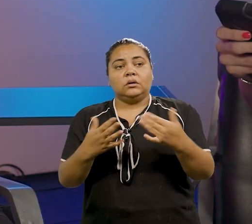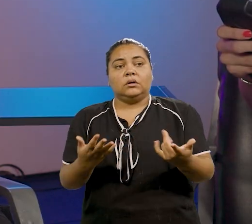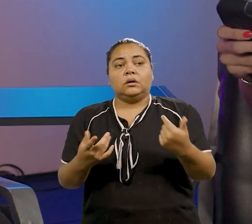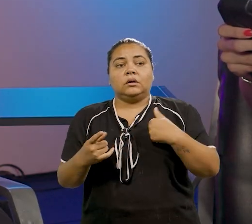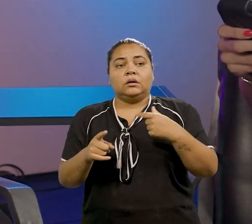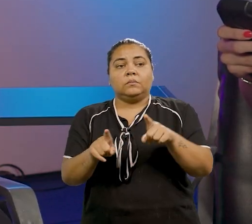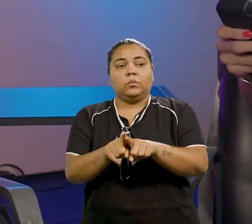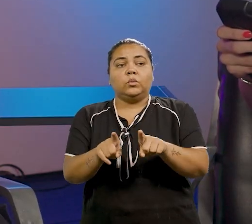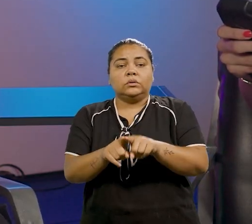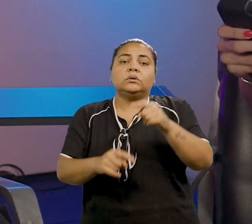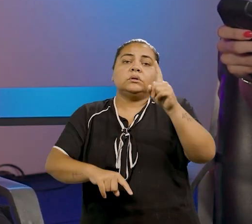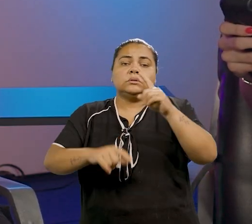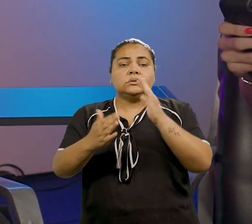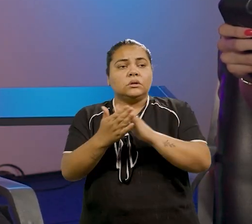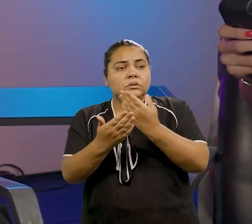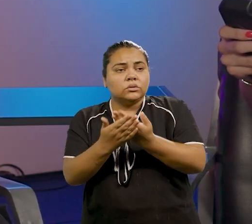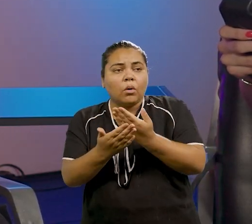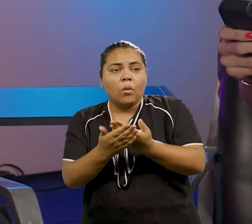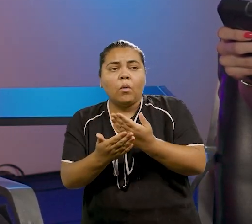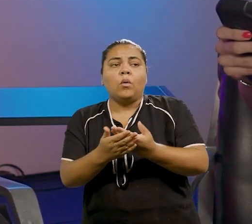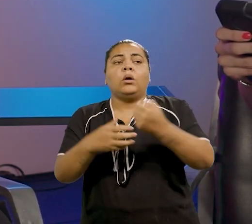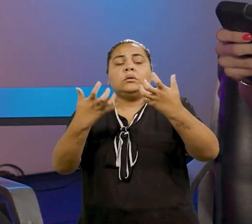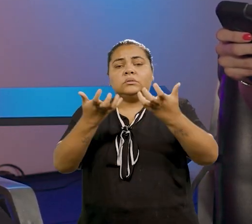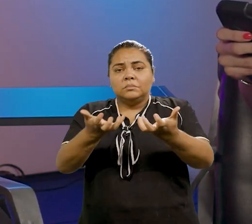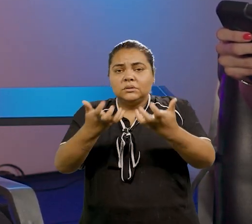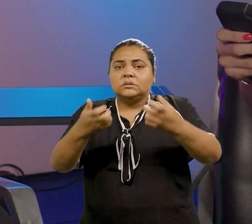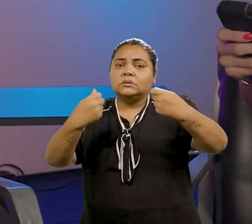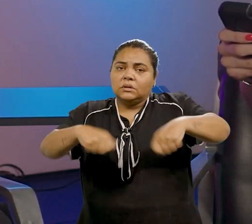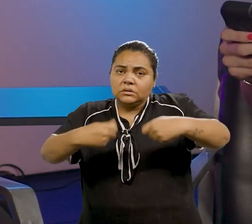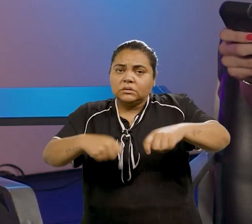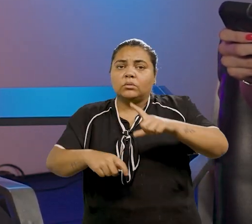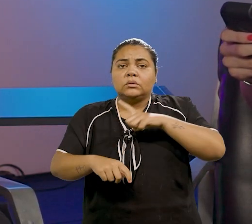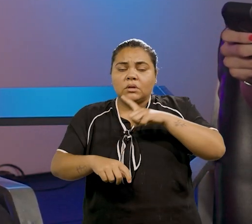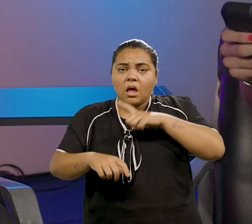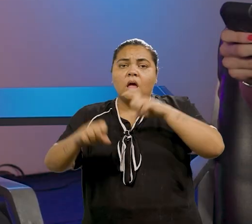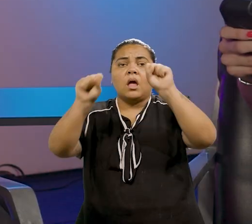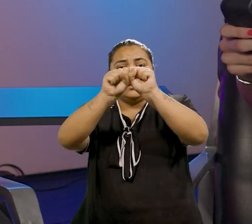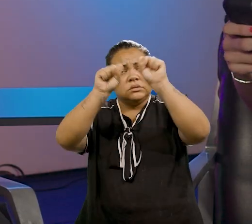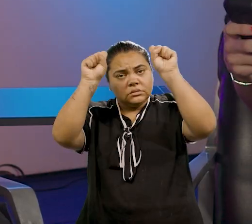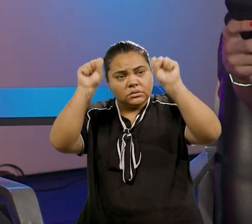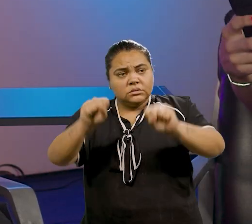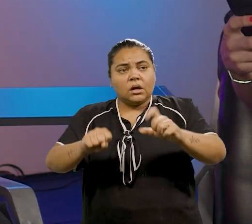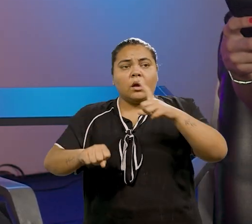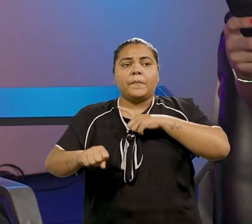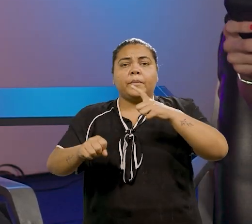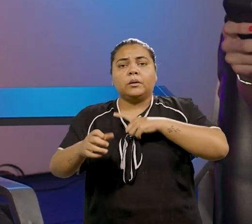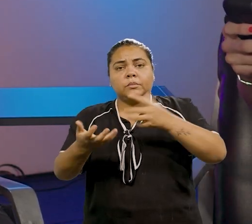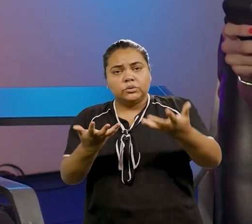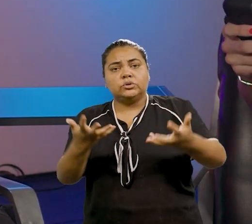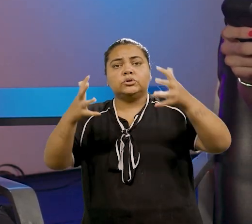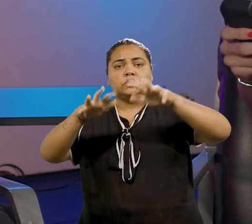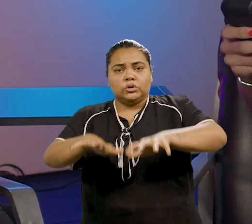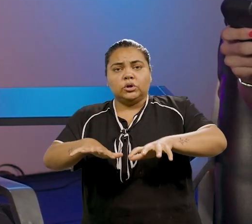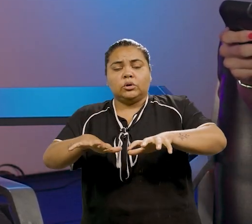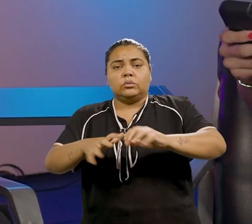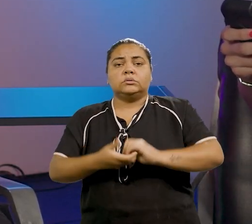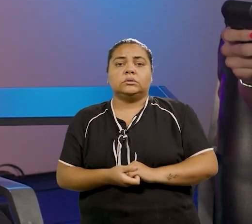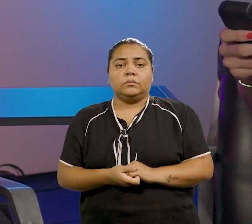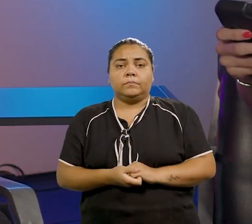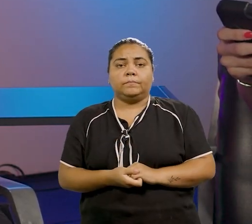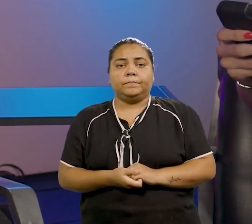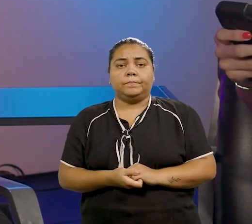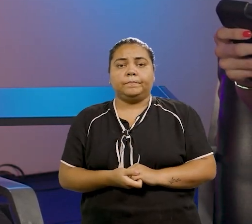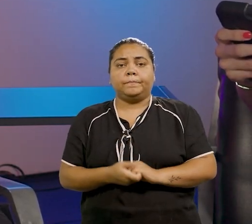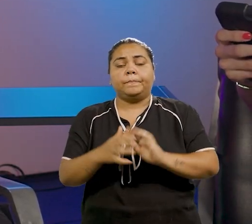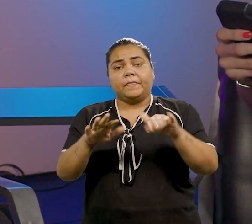muitas universidades, escolas, deveriam ter esse sistema de núcleo de inclusão.